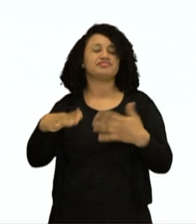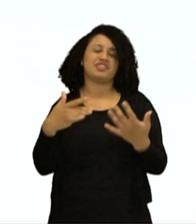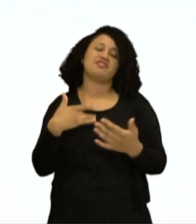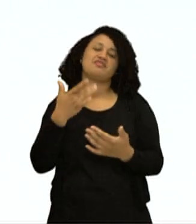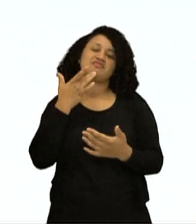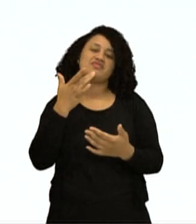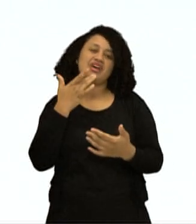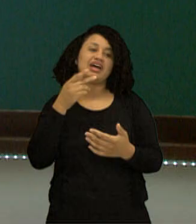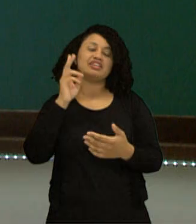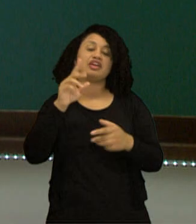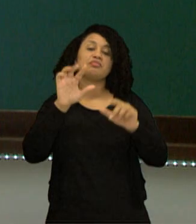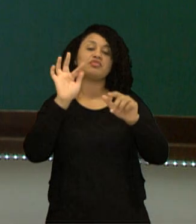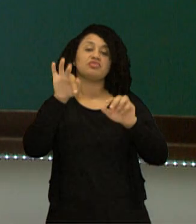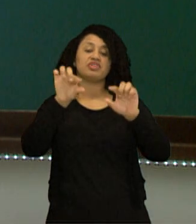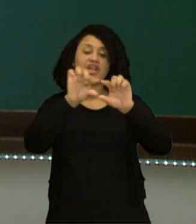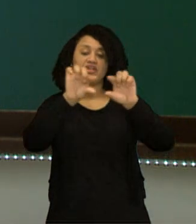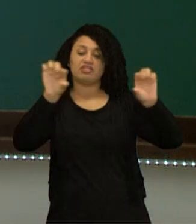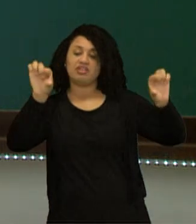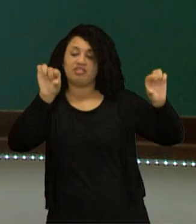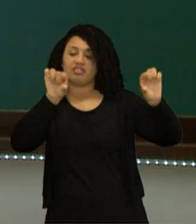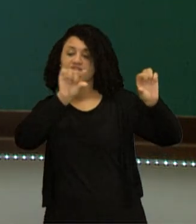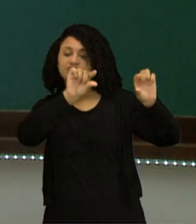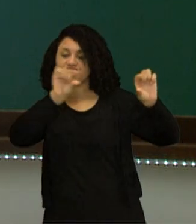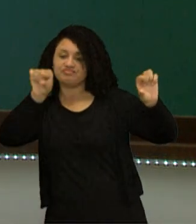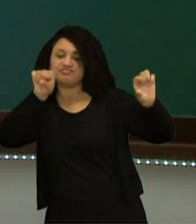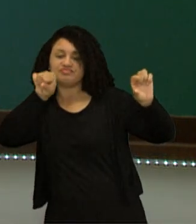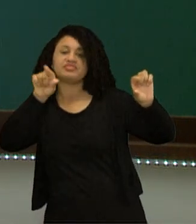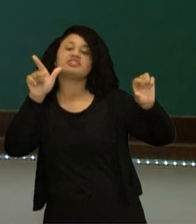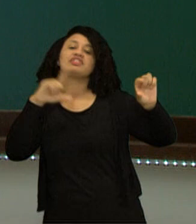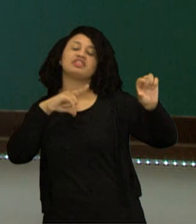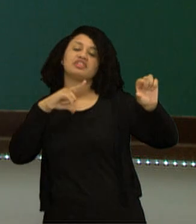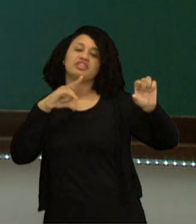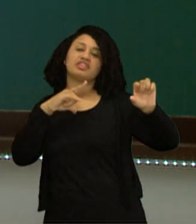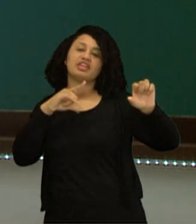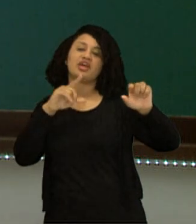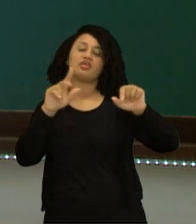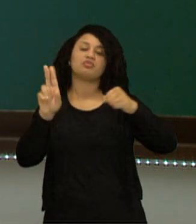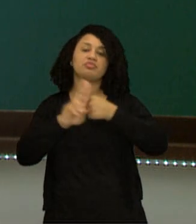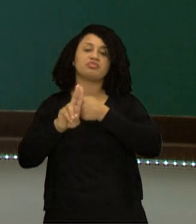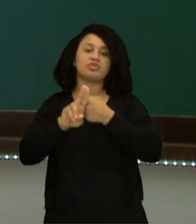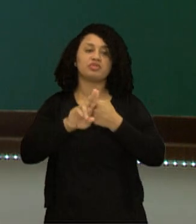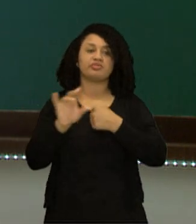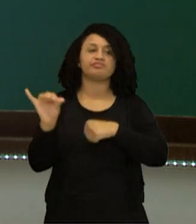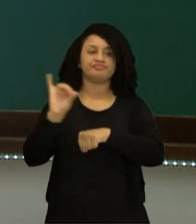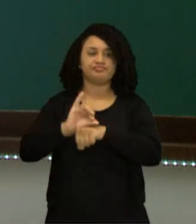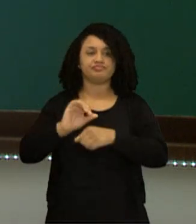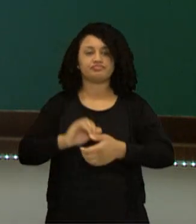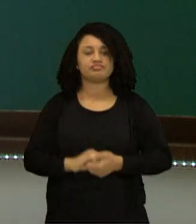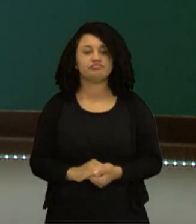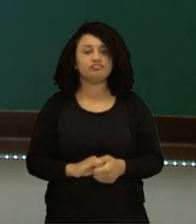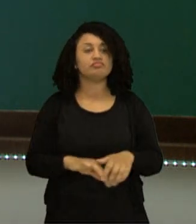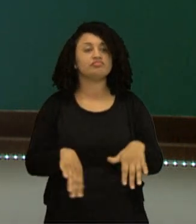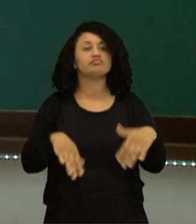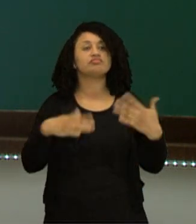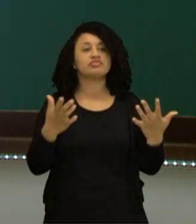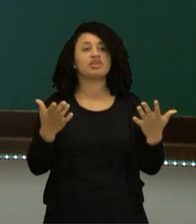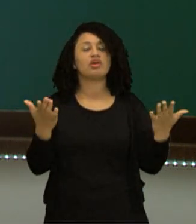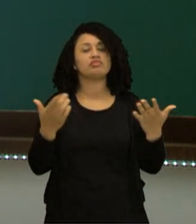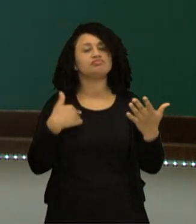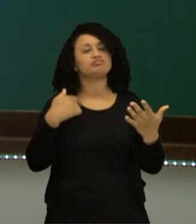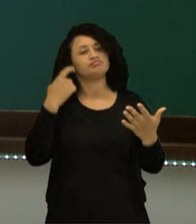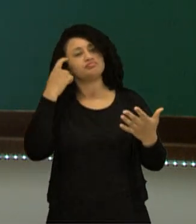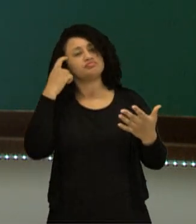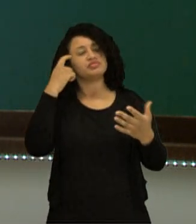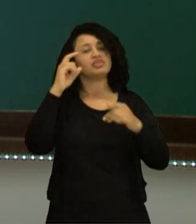moleza, sempre final de frase, meio de frase, eu vou ter os object pronouns, certo? Então, vamos pensar um